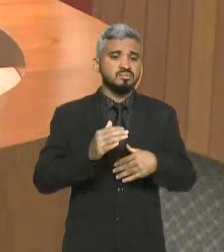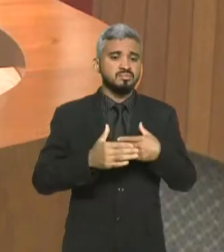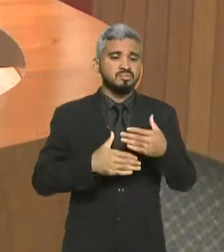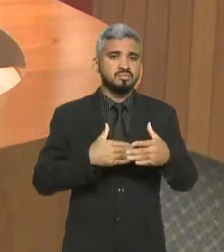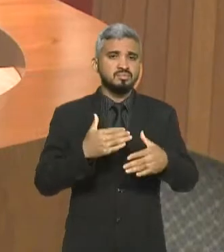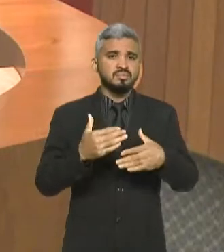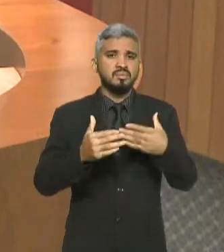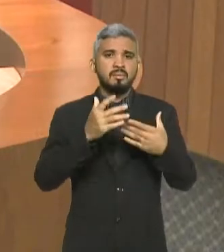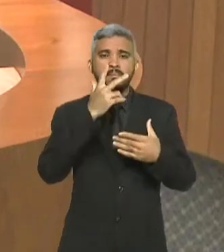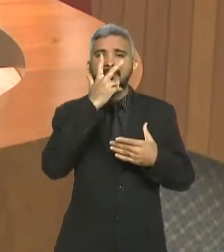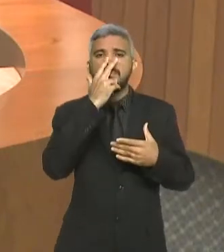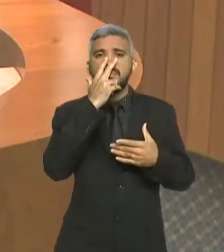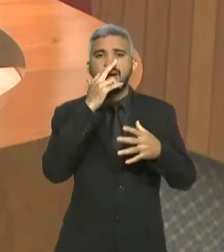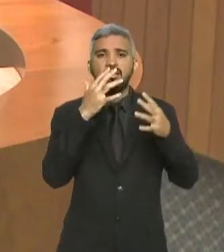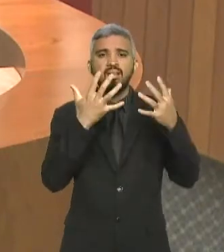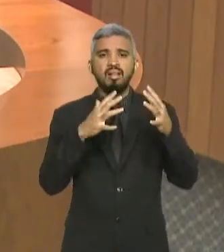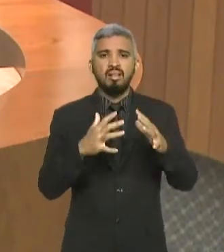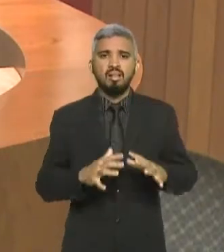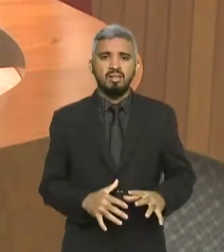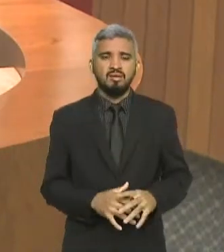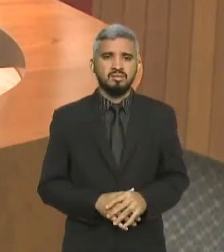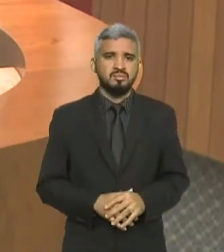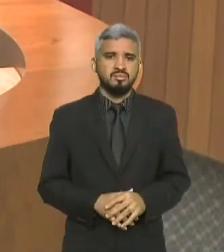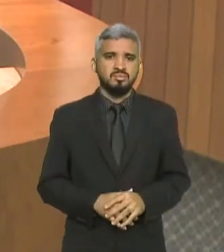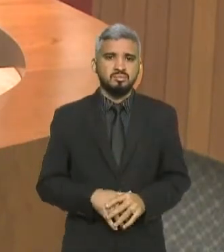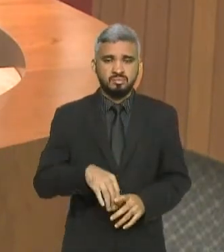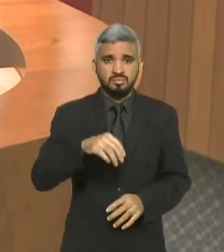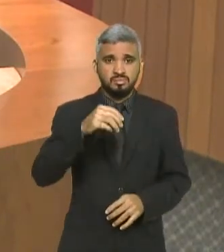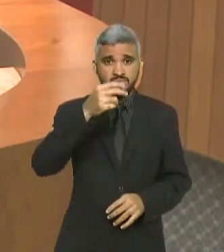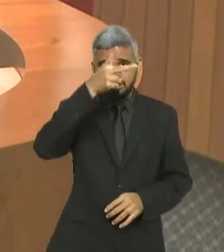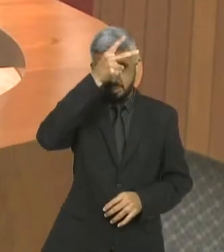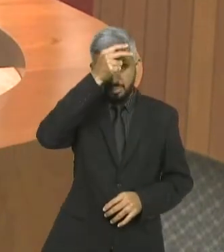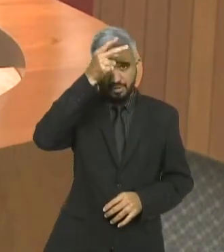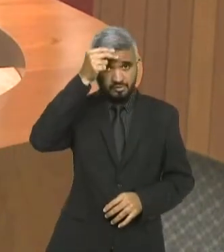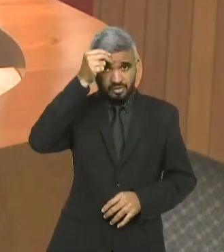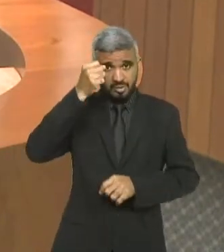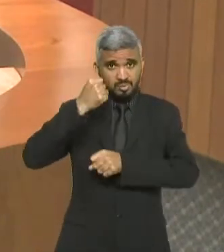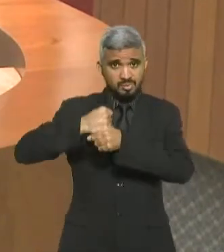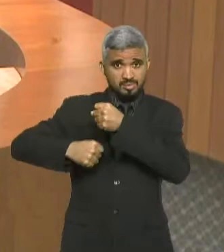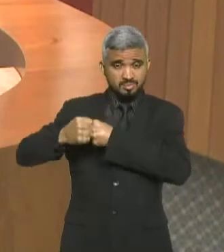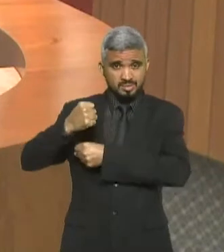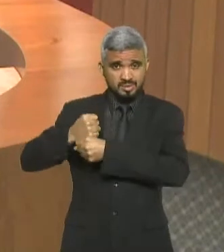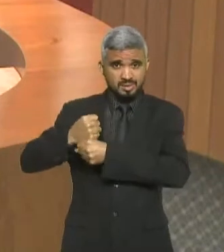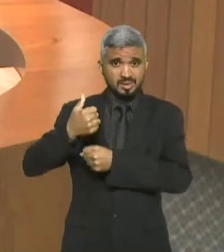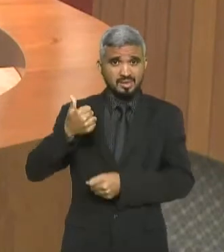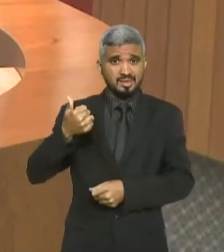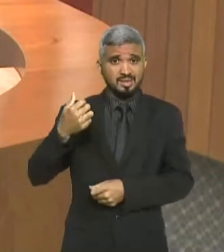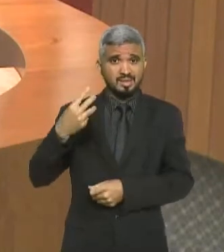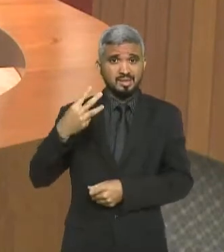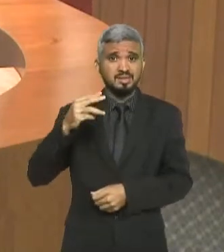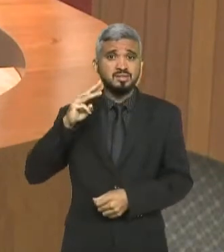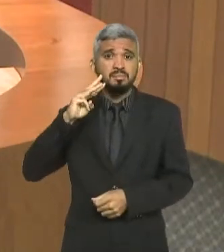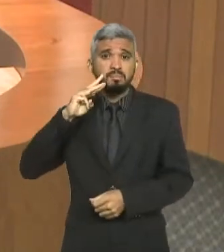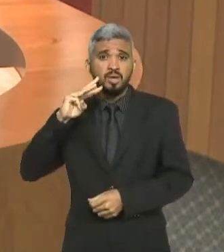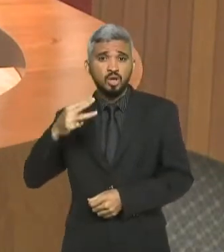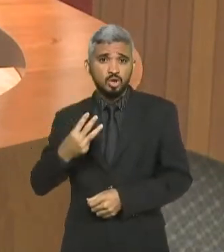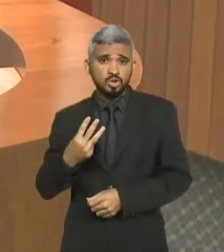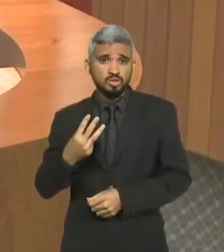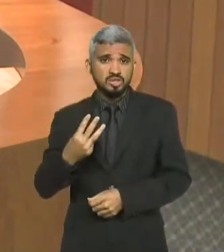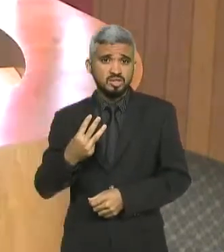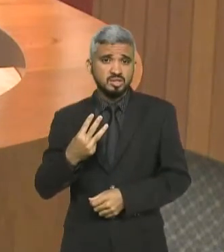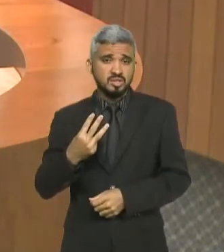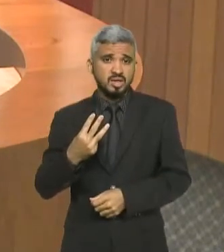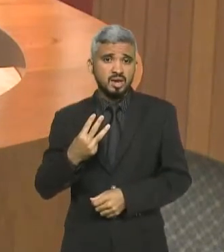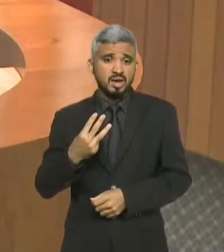tirou, do ano passado, de 13 milhões e meio para 10 milhões e meio esse